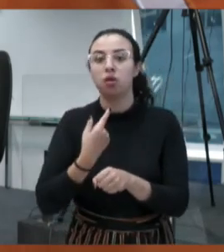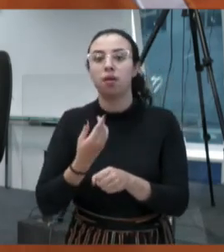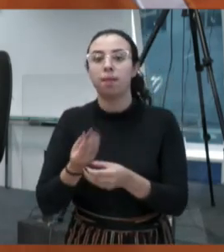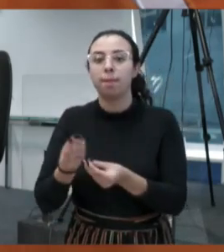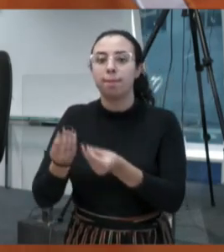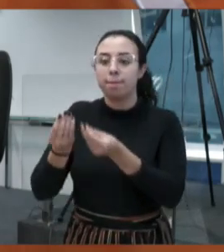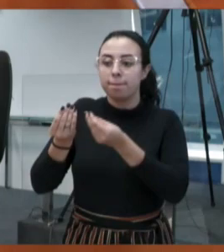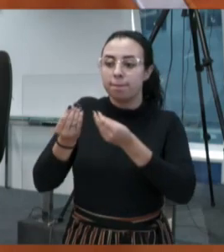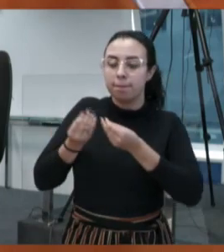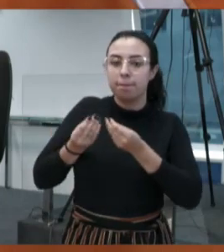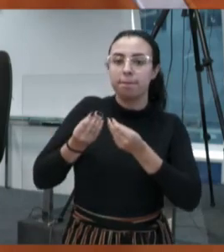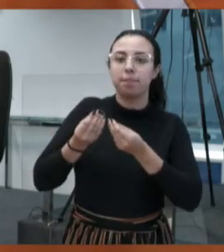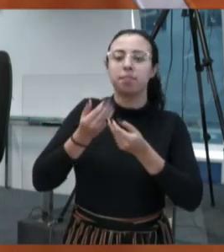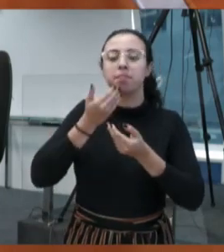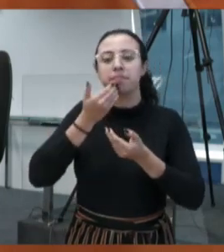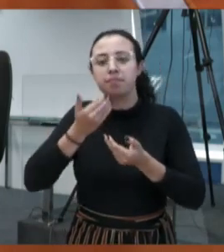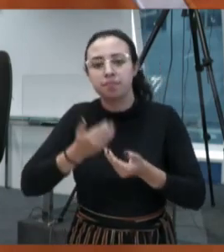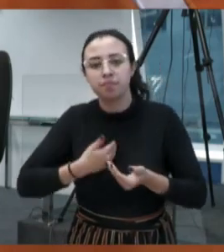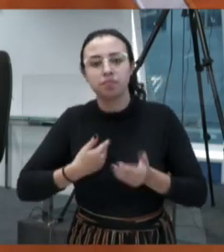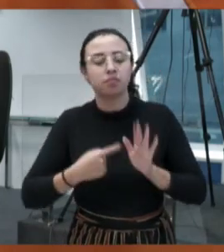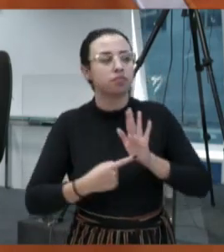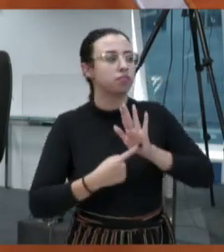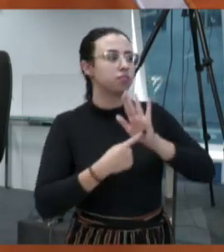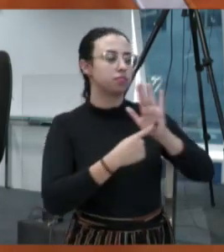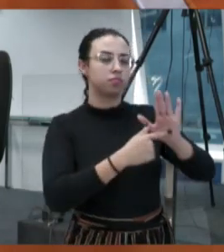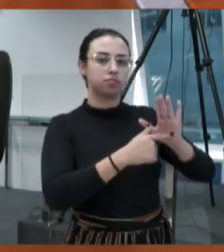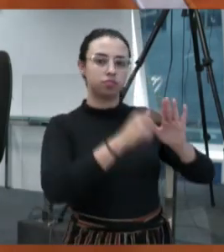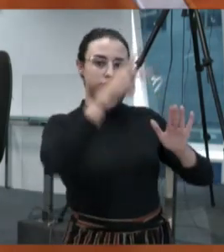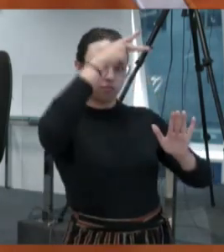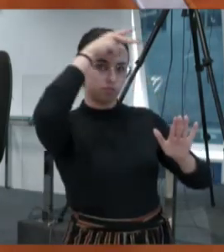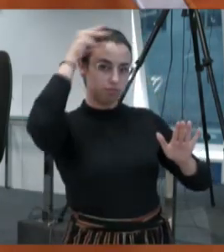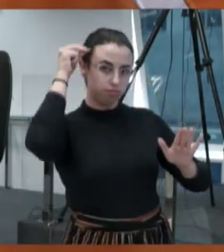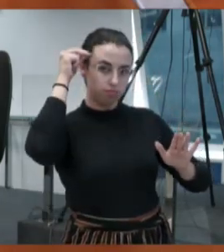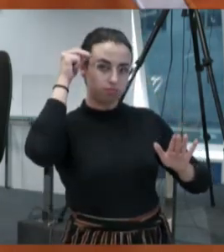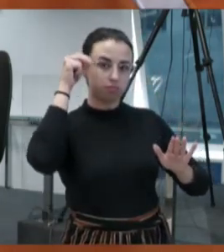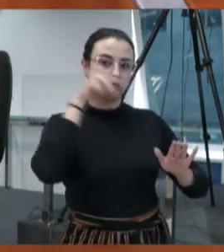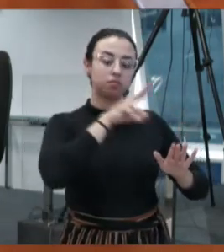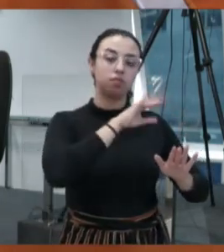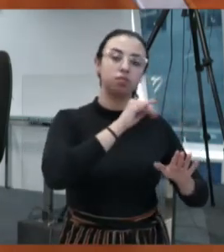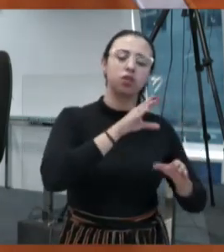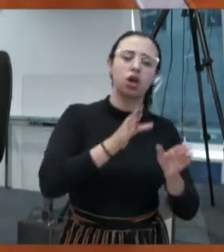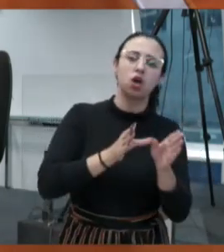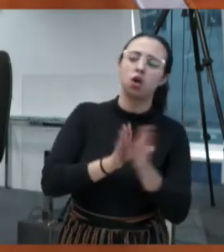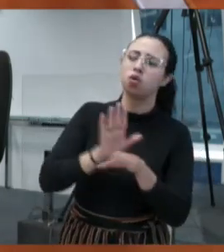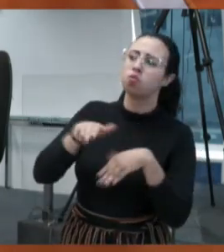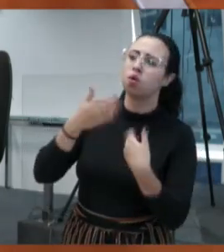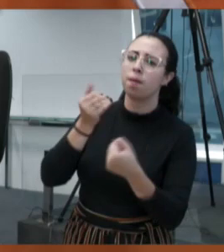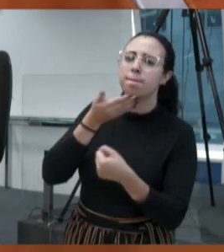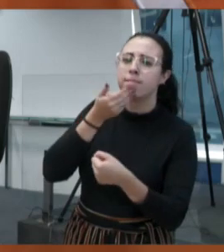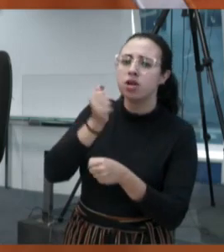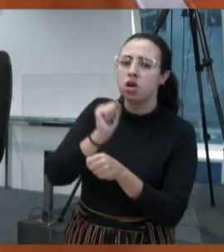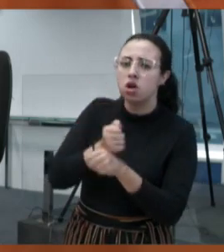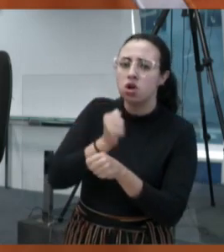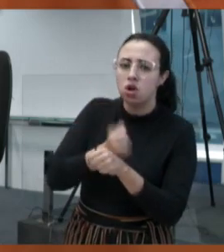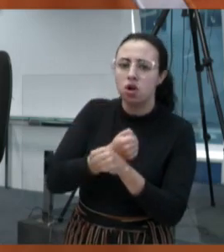E sim o prefeito que olha qual será a melhor obra para Divinópolis. Senhor